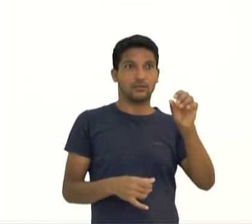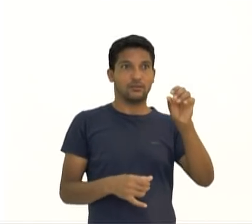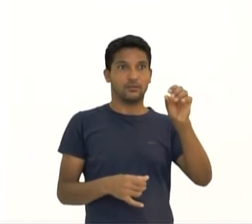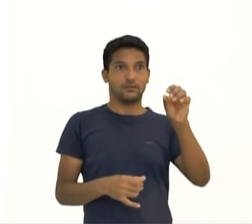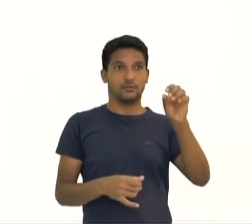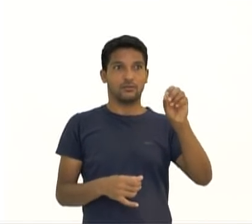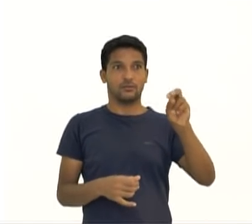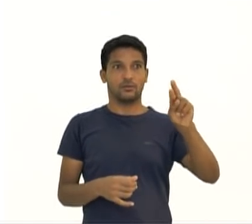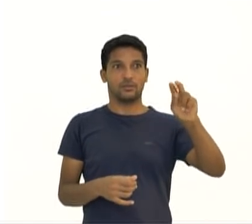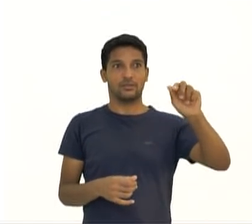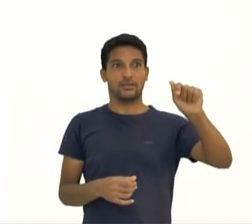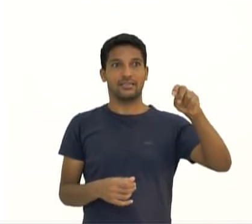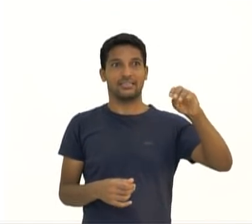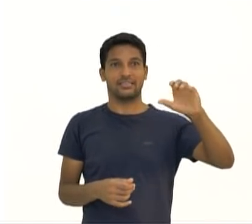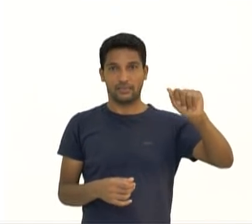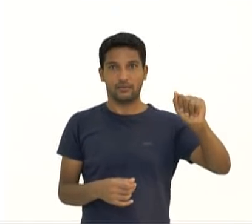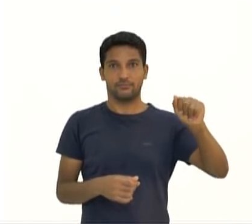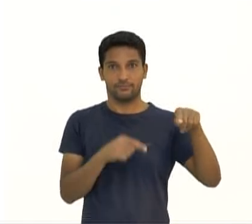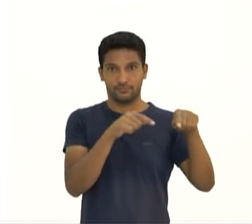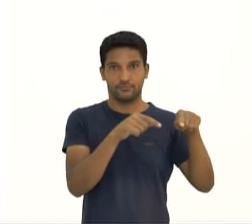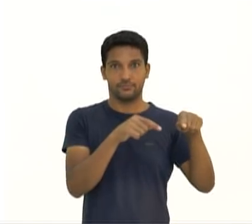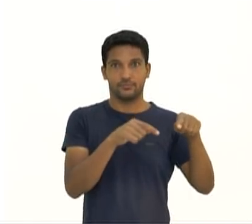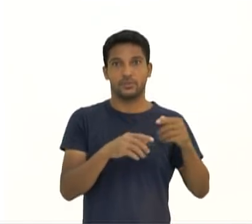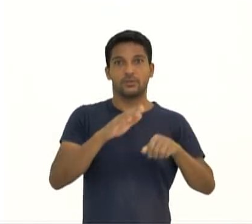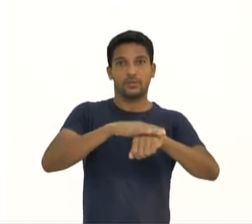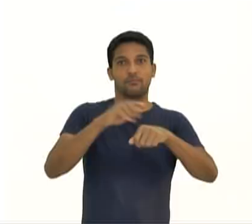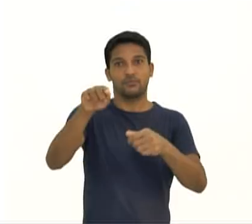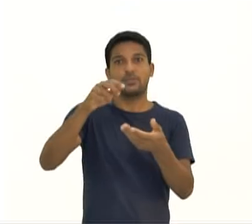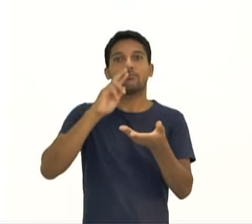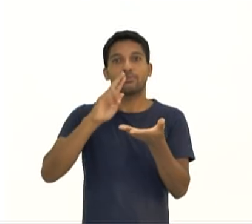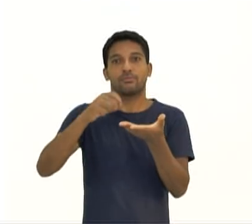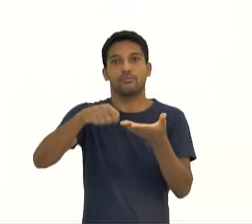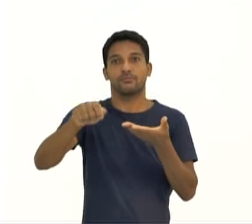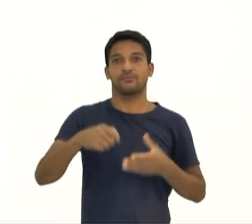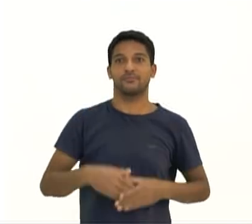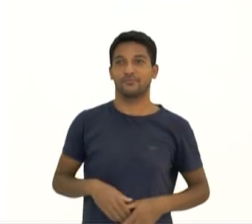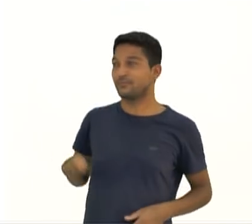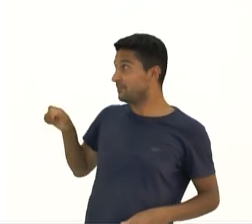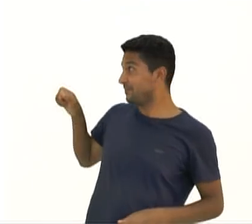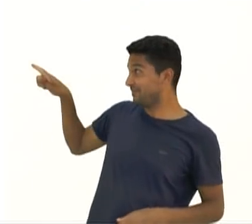então? Então, enquanto você faz, eu fico esperando aqui. Trava na beleza? Ó.